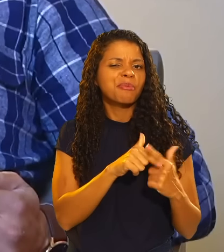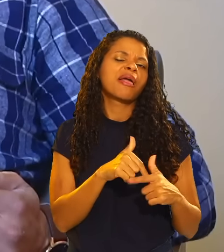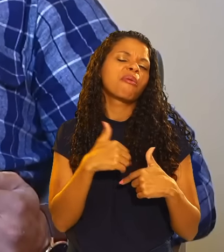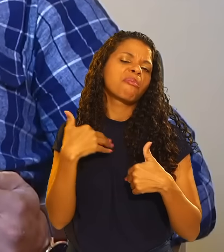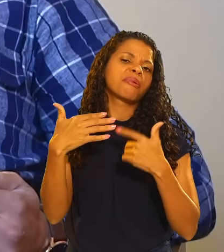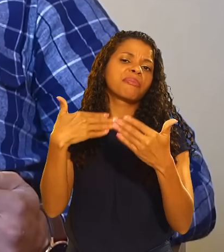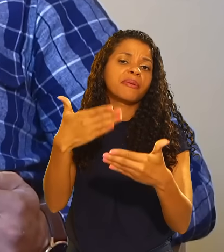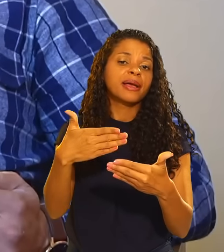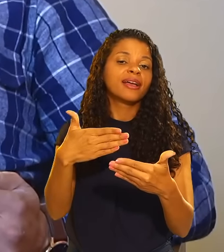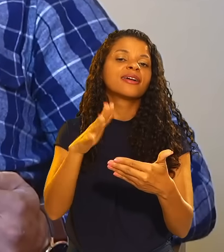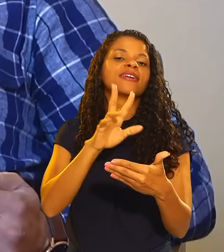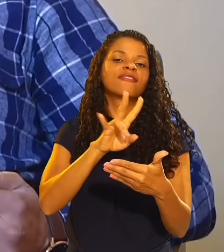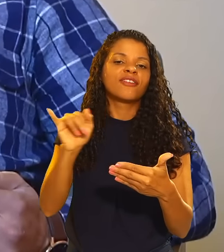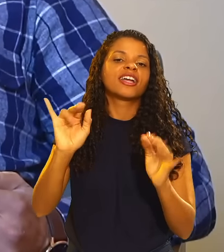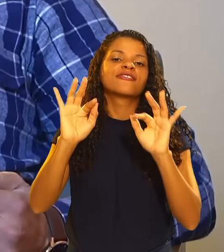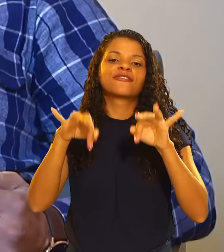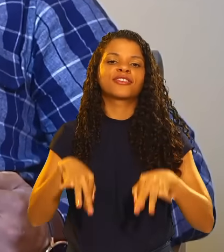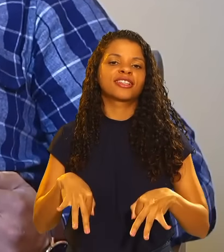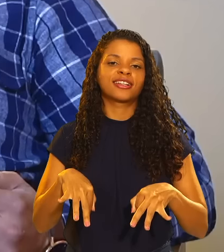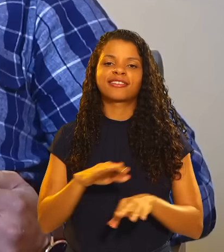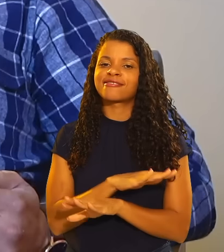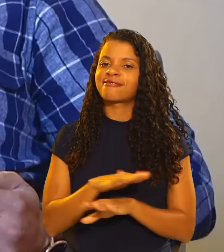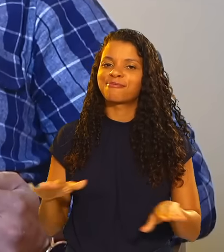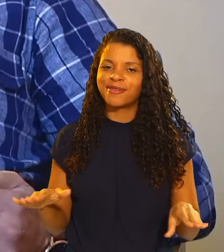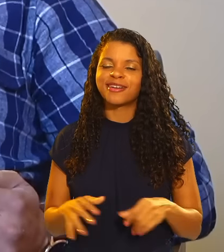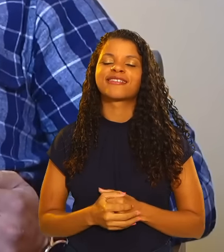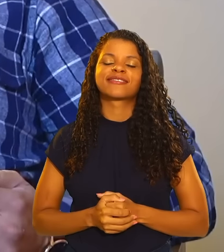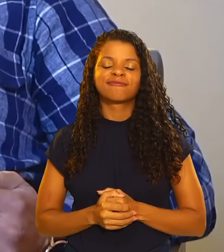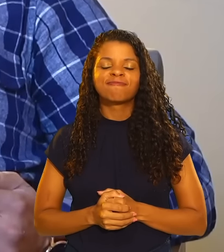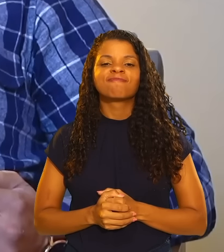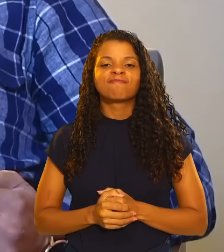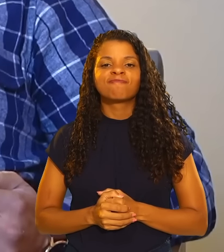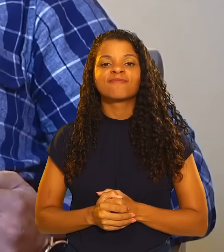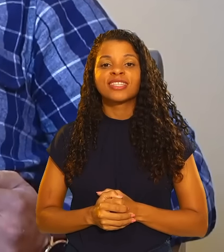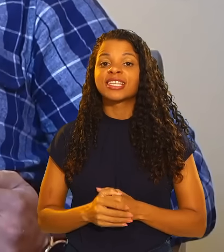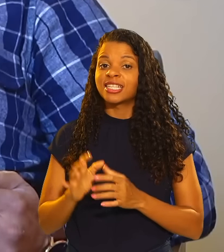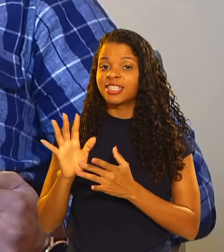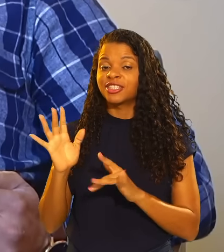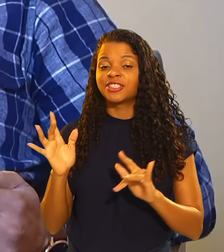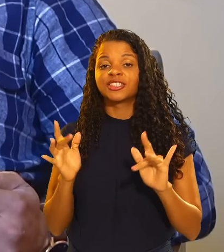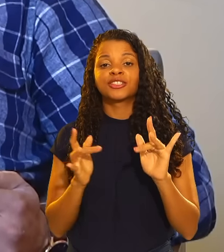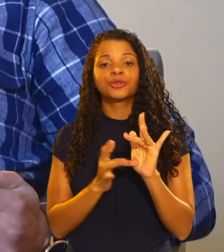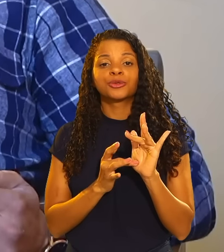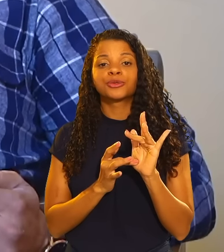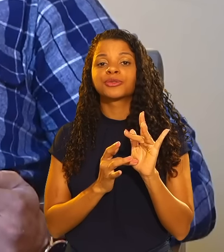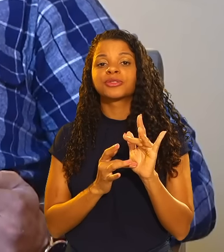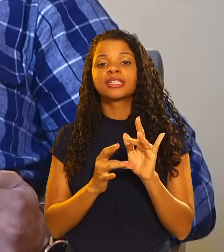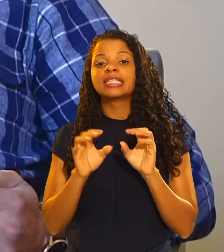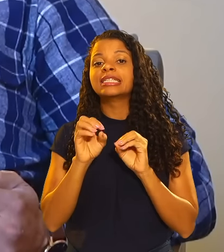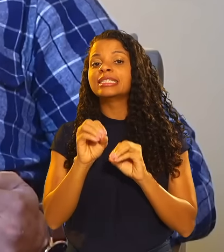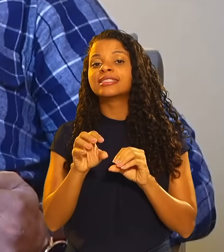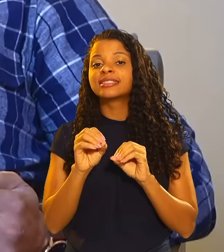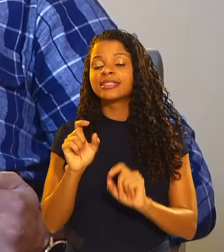né? E como aquisição do sangue de Cristo, né? E ensina um amável interesse pelas necessidades